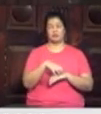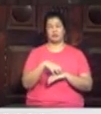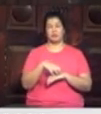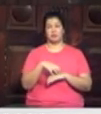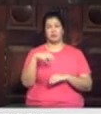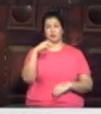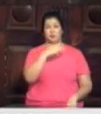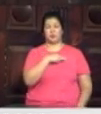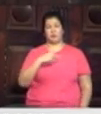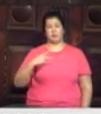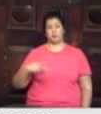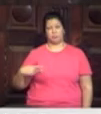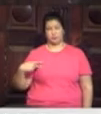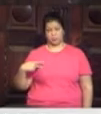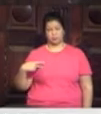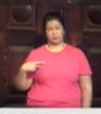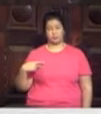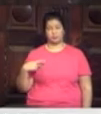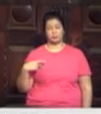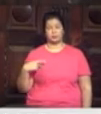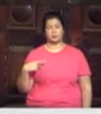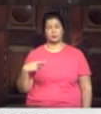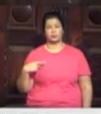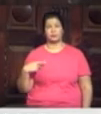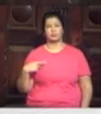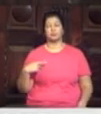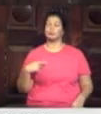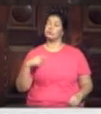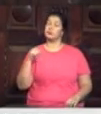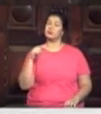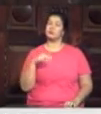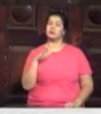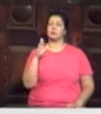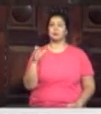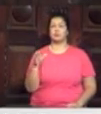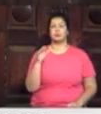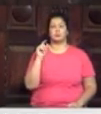do Ministério Público e foram lá